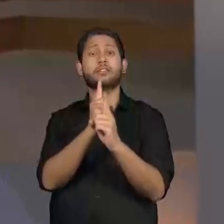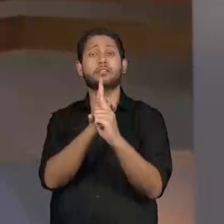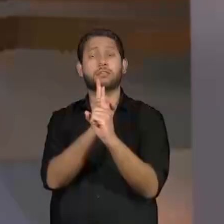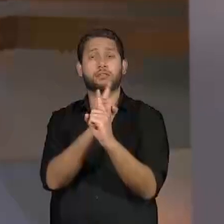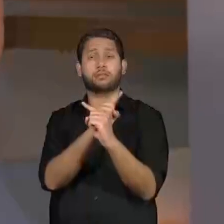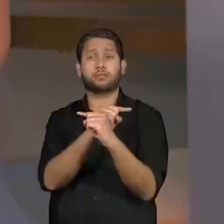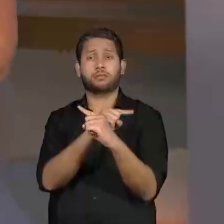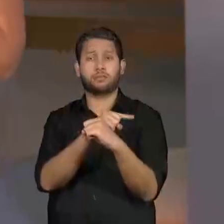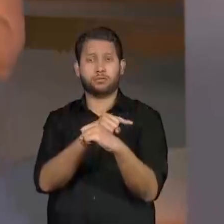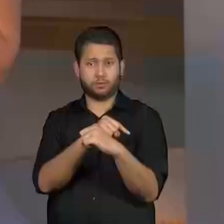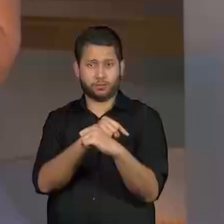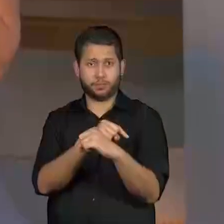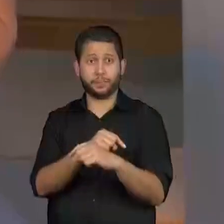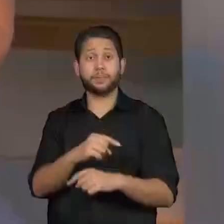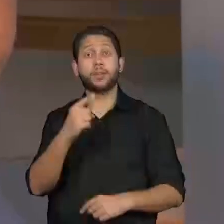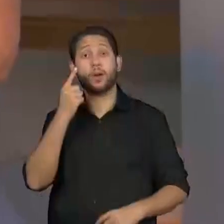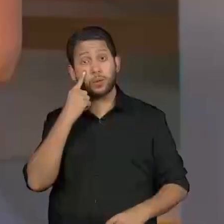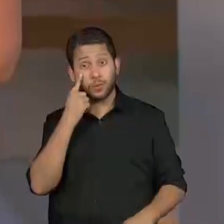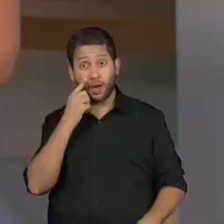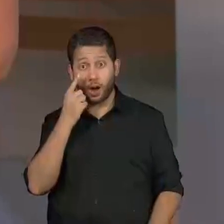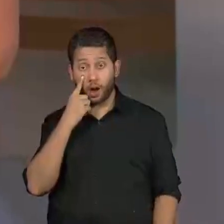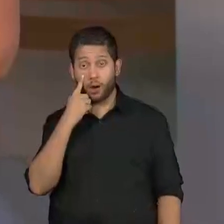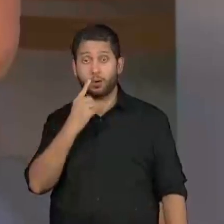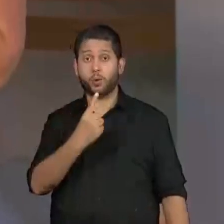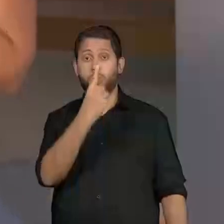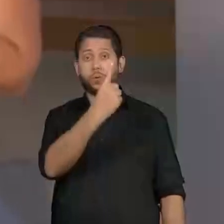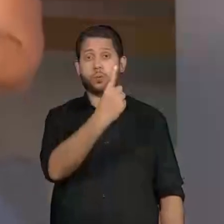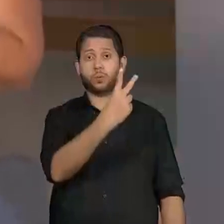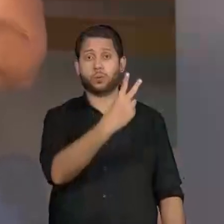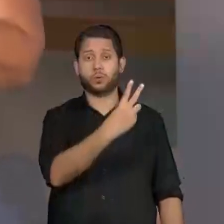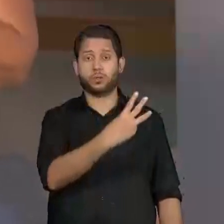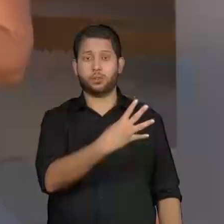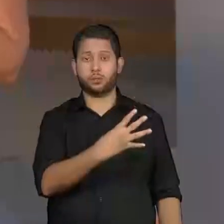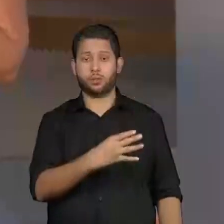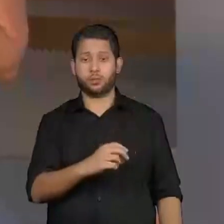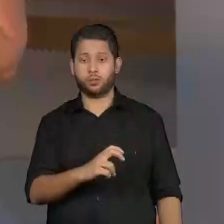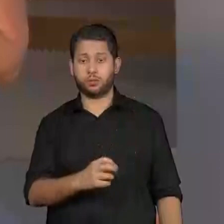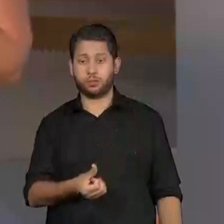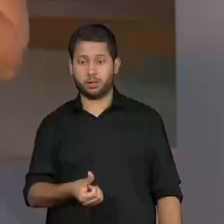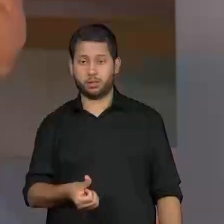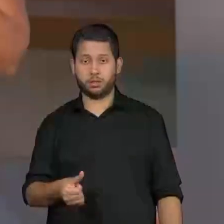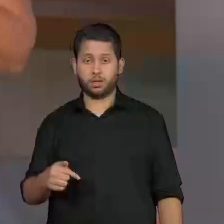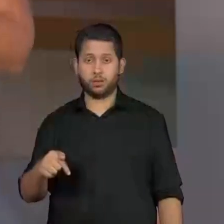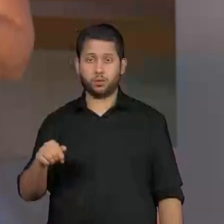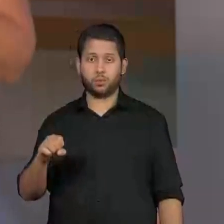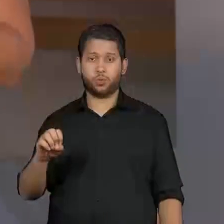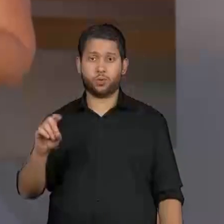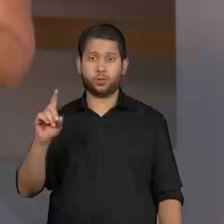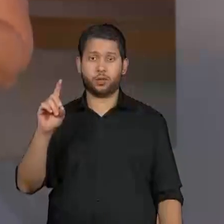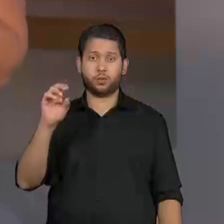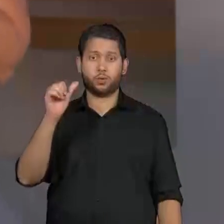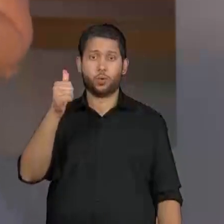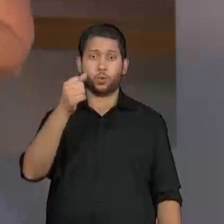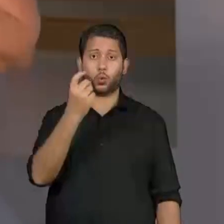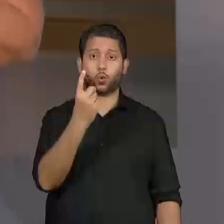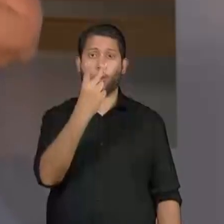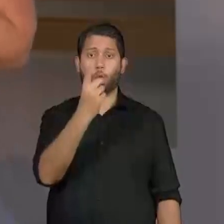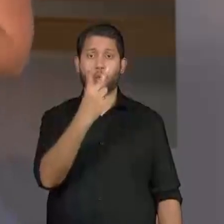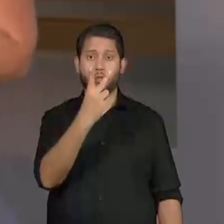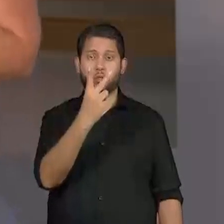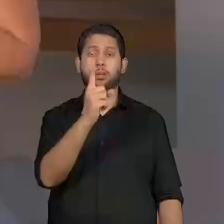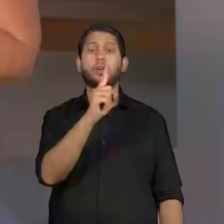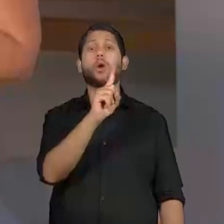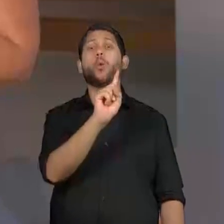tenho 1, 2, 3, até 12 horas da manhã, e aí 1, 2, 3 horas